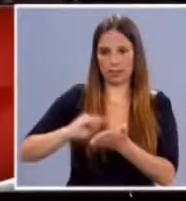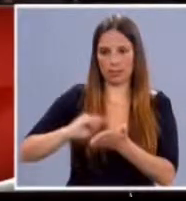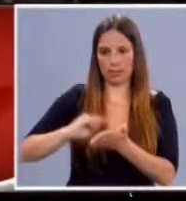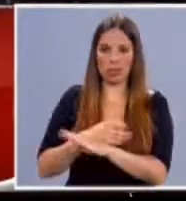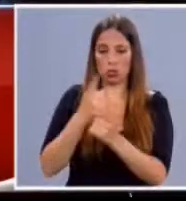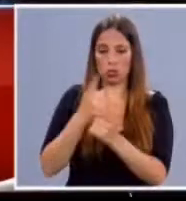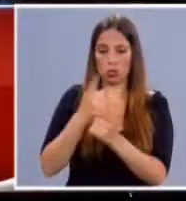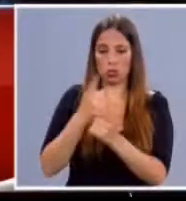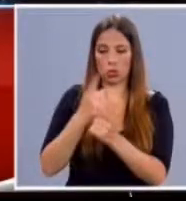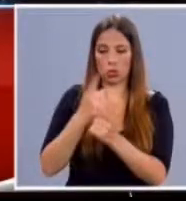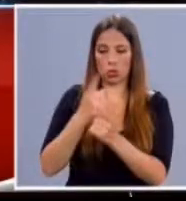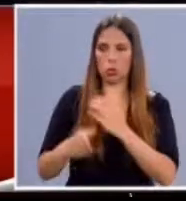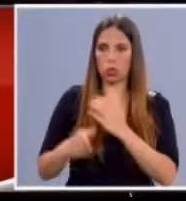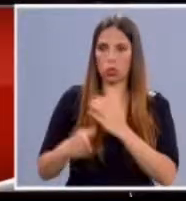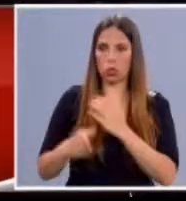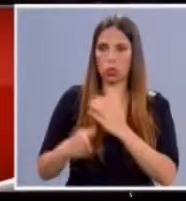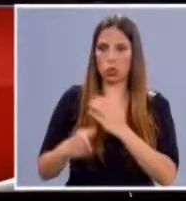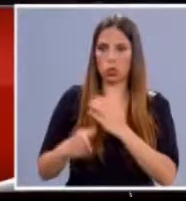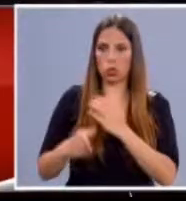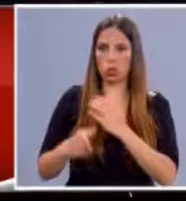a conhecer e que efetivamente